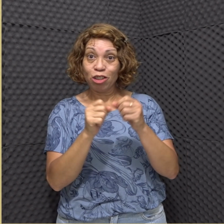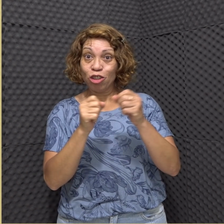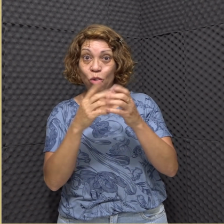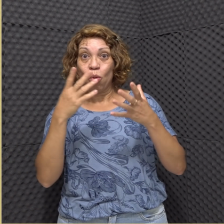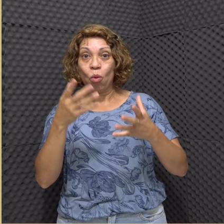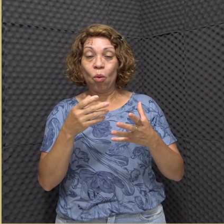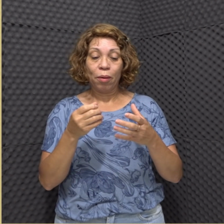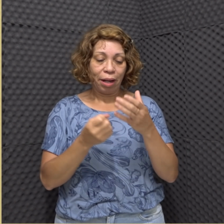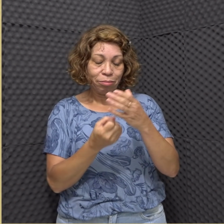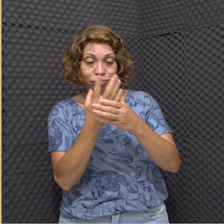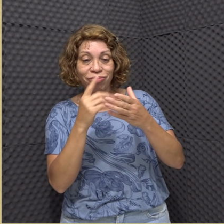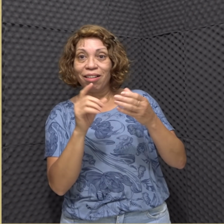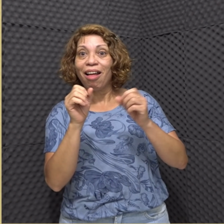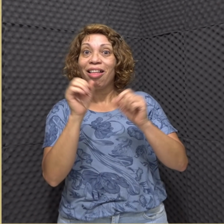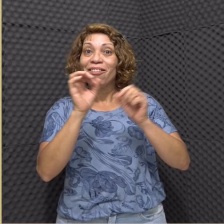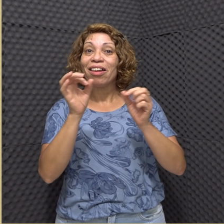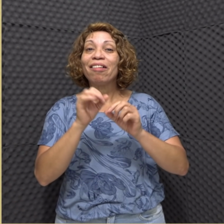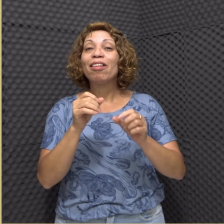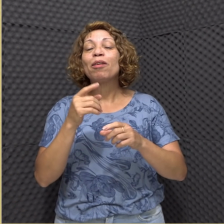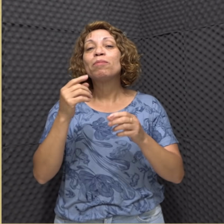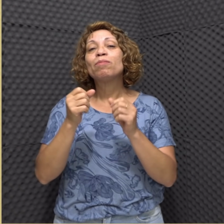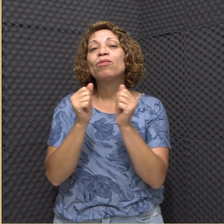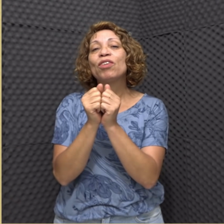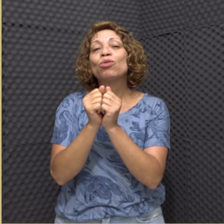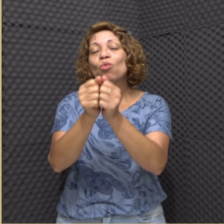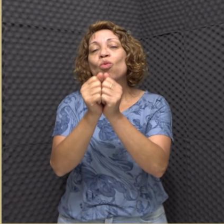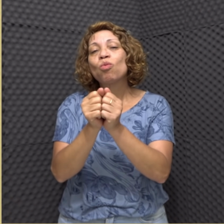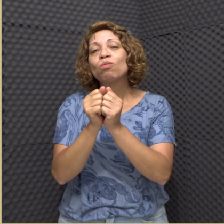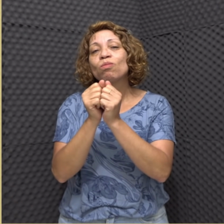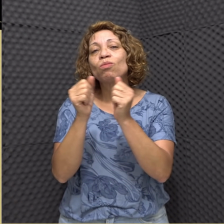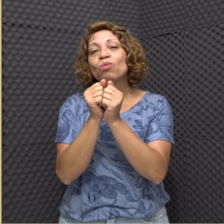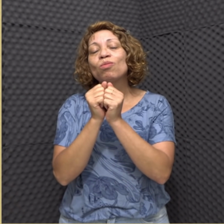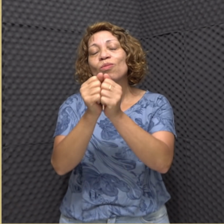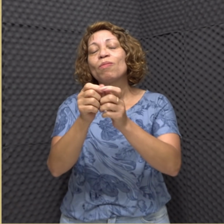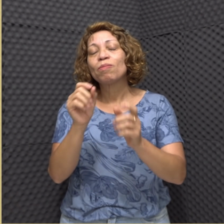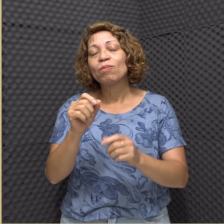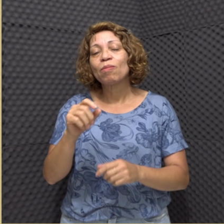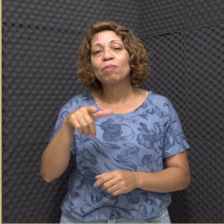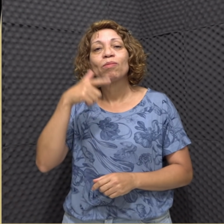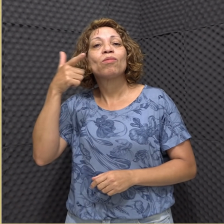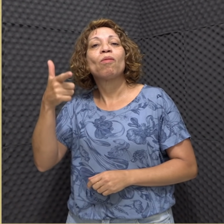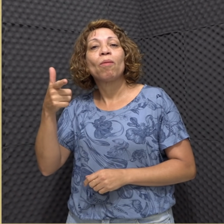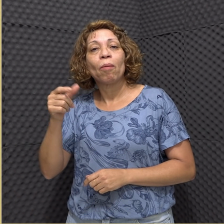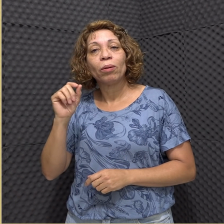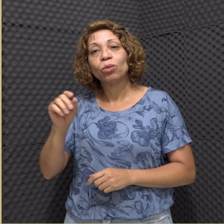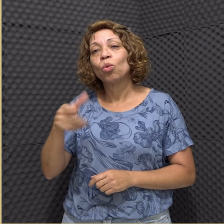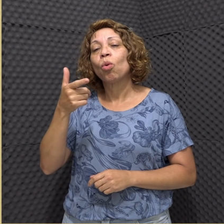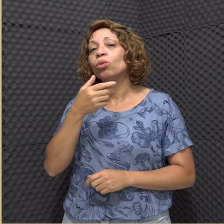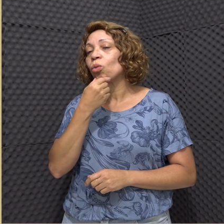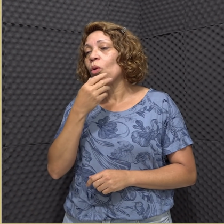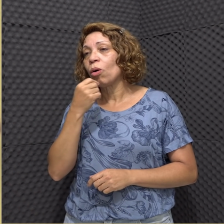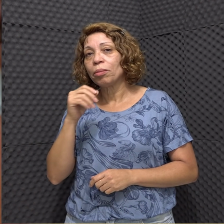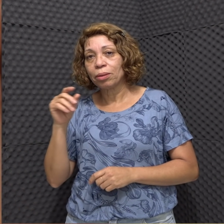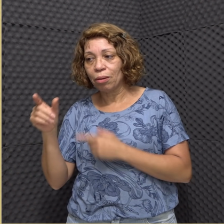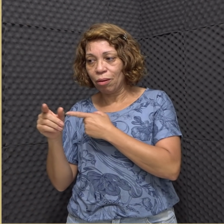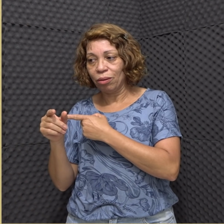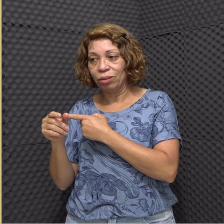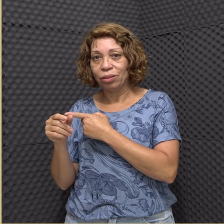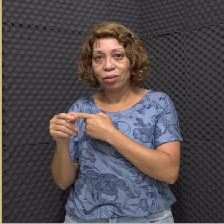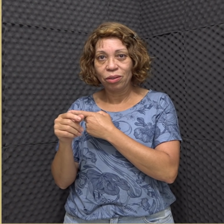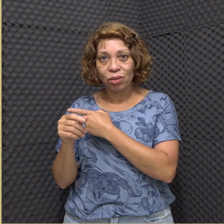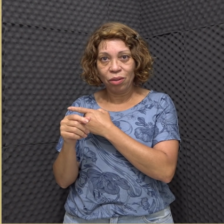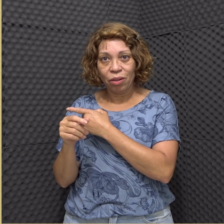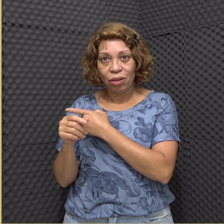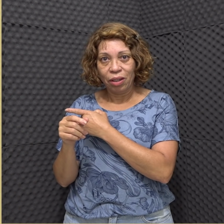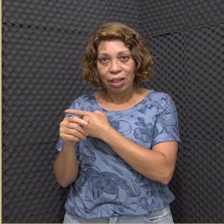chama John Venn, um britânico nascido em Cambridge, Inglaterra, e o outro diagrama é o diagrama de